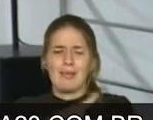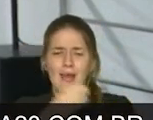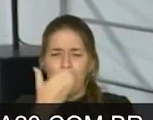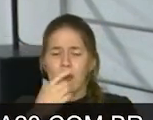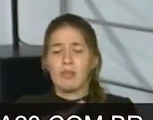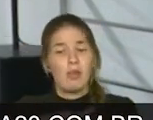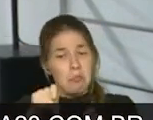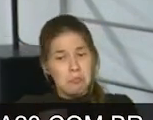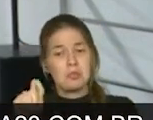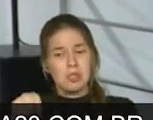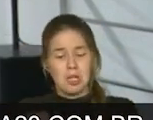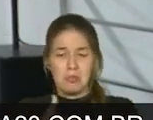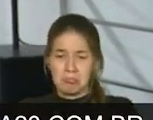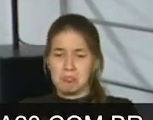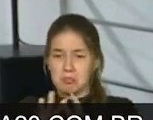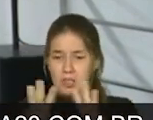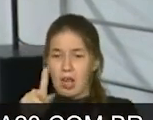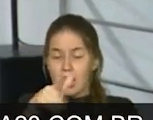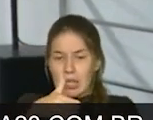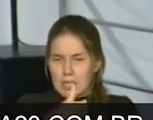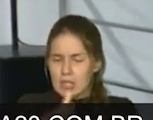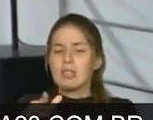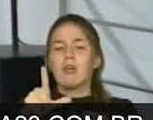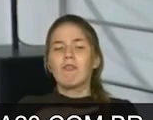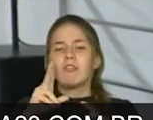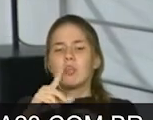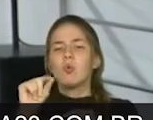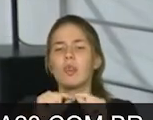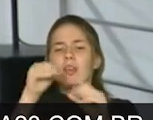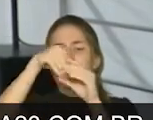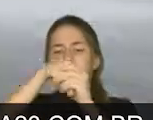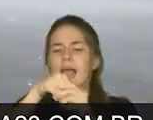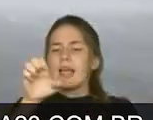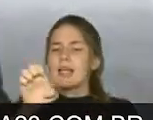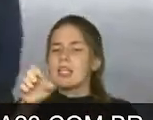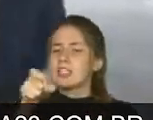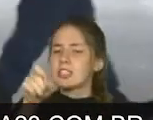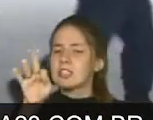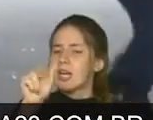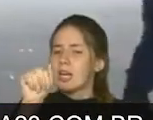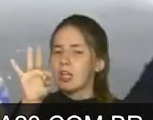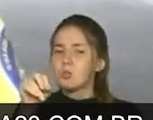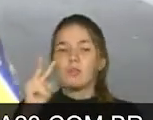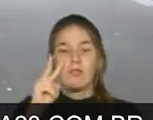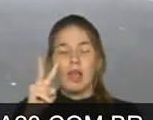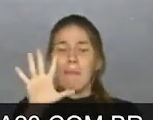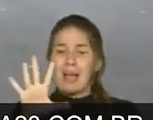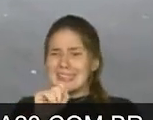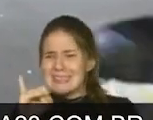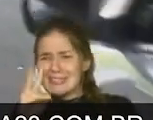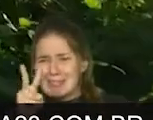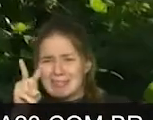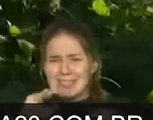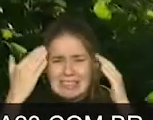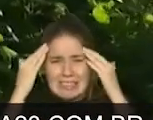computador também, certo? Ele tem que baixar e tem que ver lá o extrato previdenciário dele, mas é sempre importante procurar uma ajuda profissional, porque